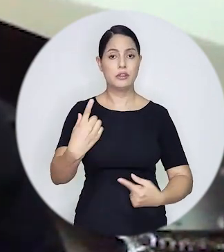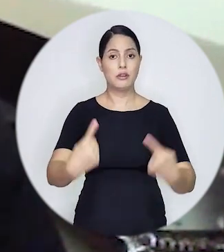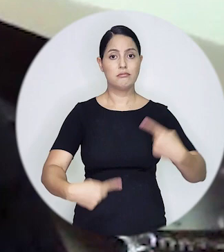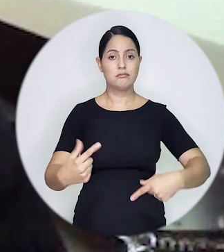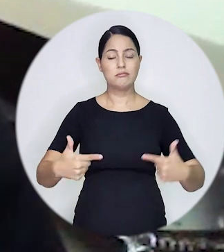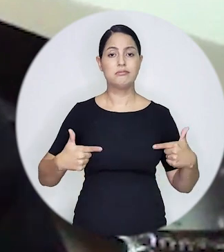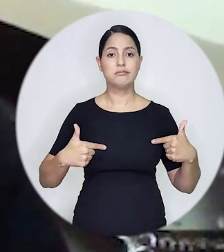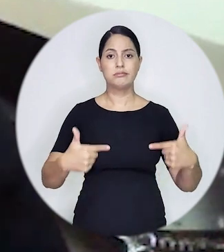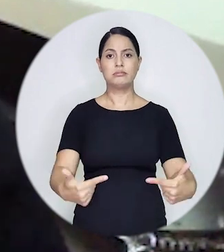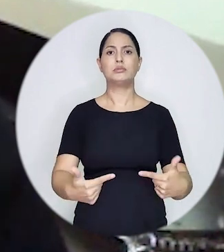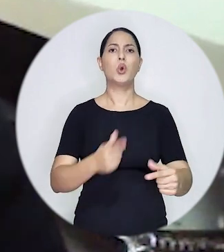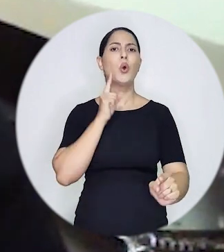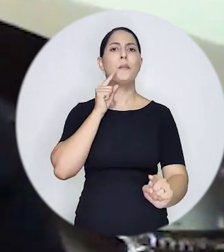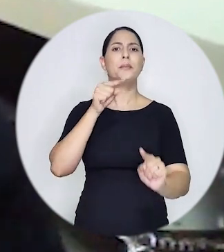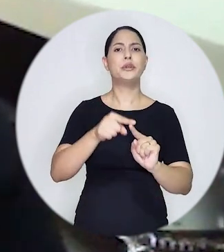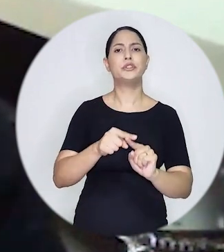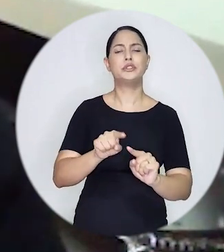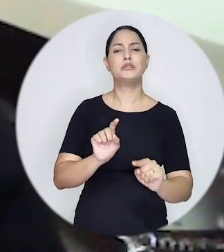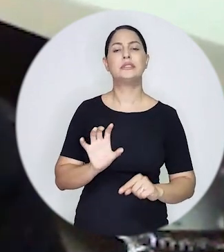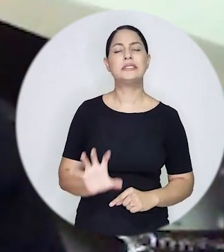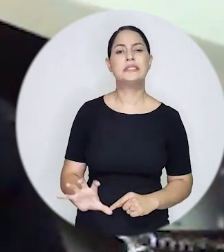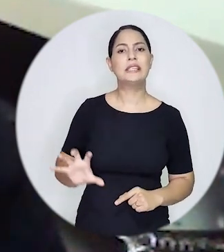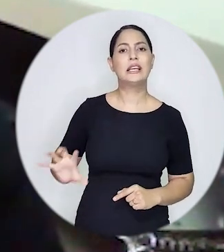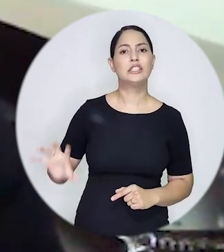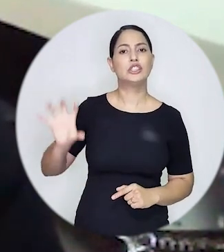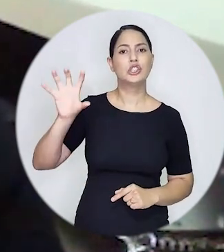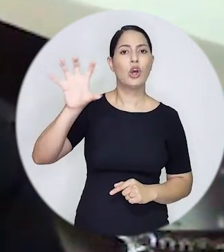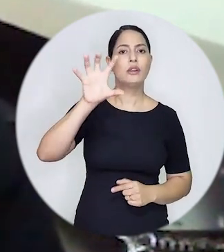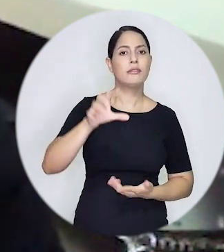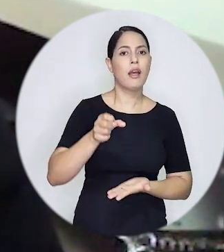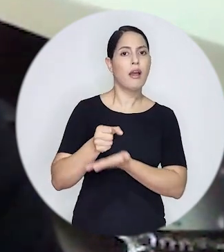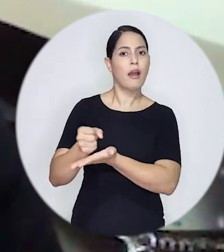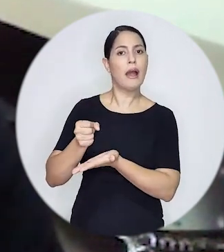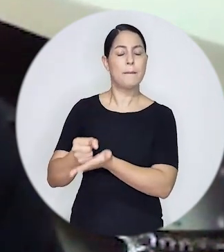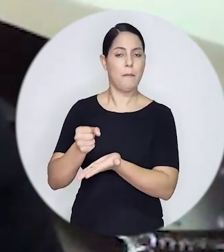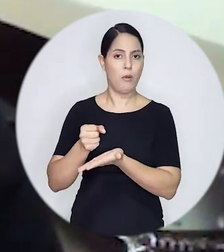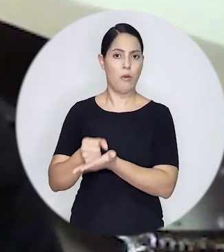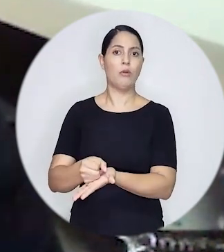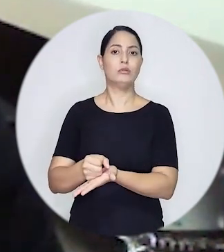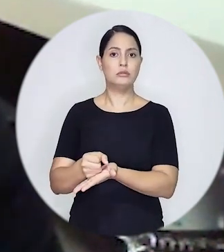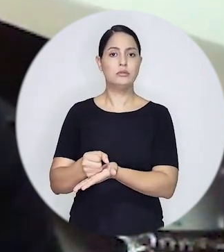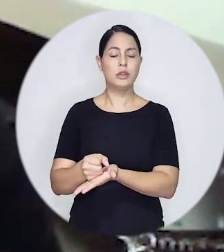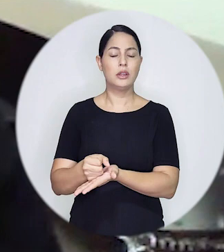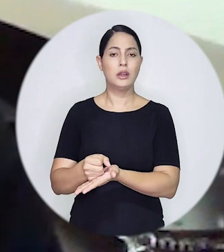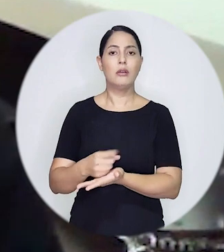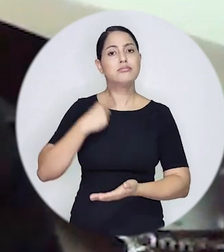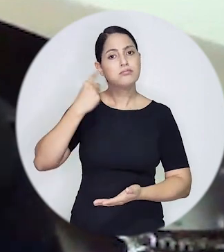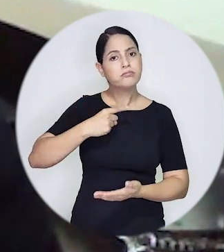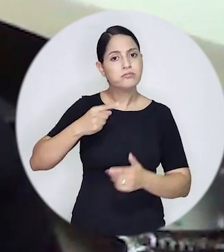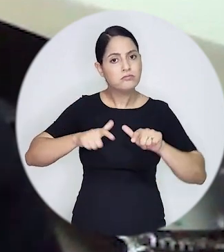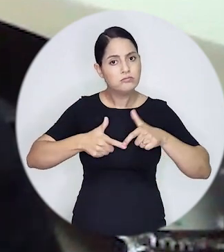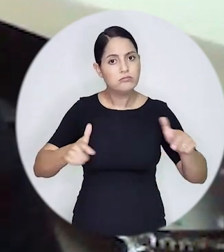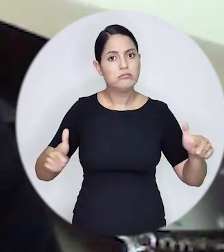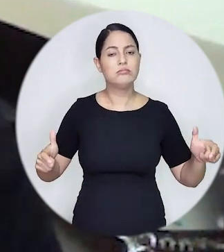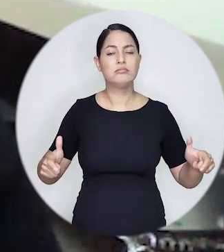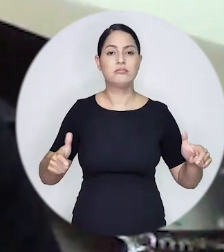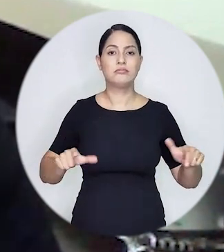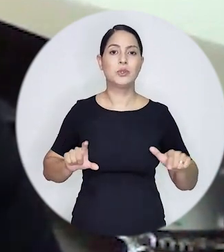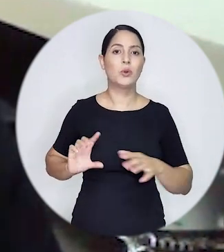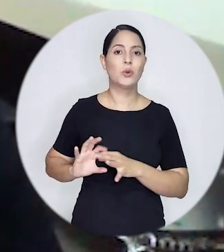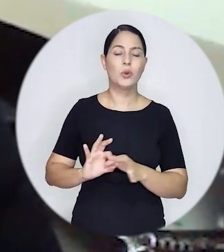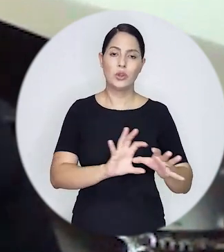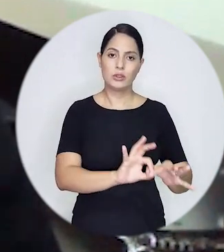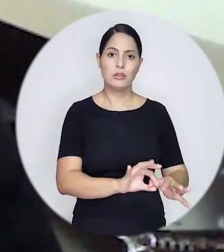nesse debate e dando condições para as seccionais, para a advocacia de todo o país, poder contribuir